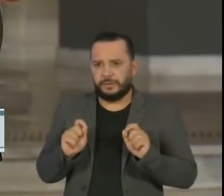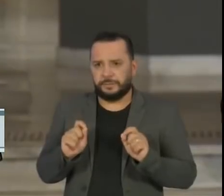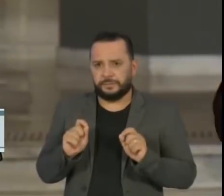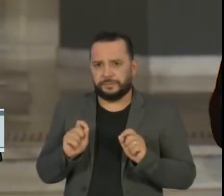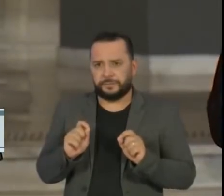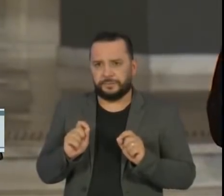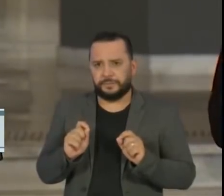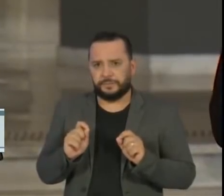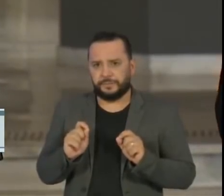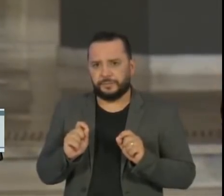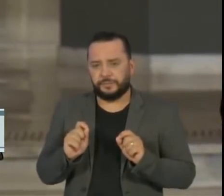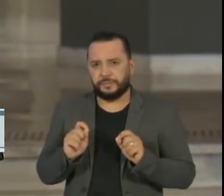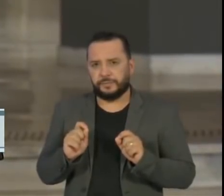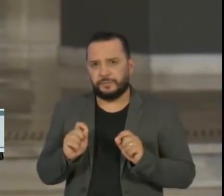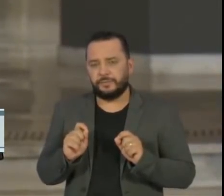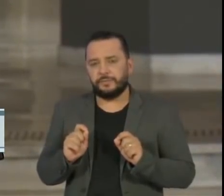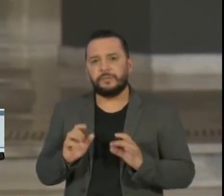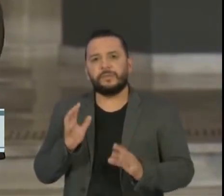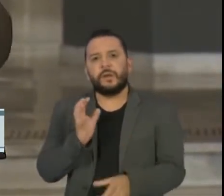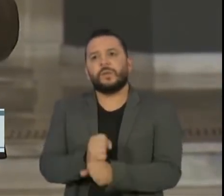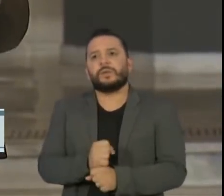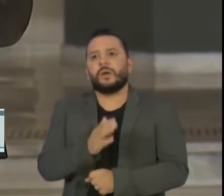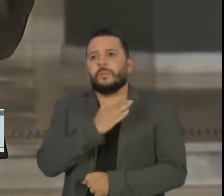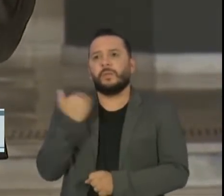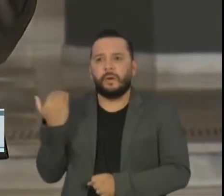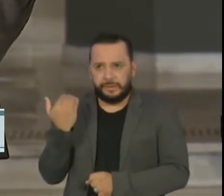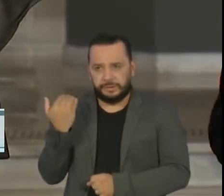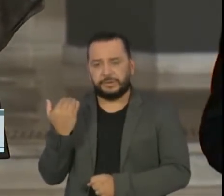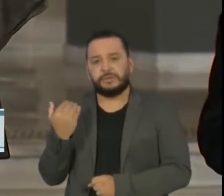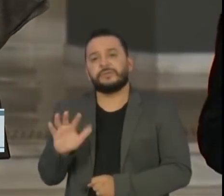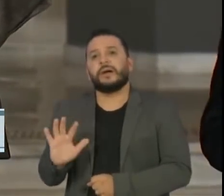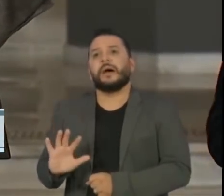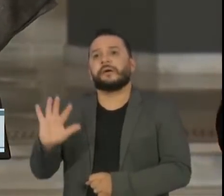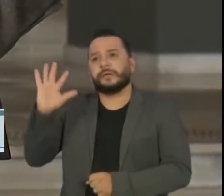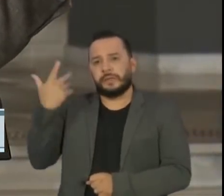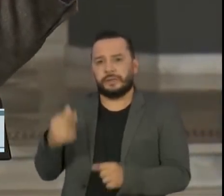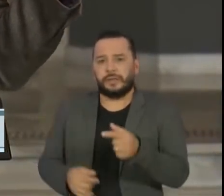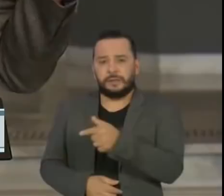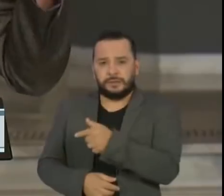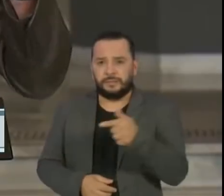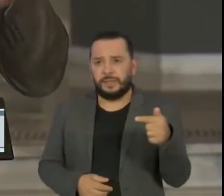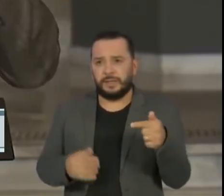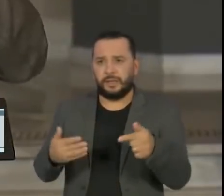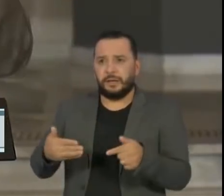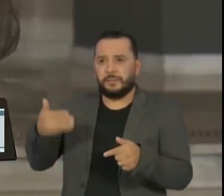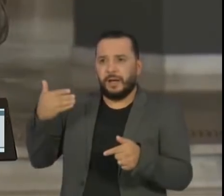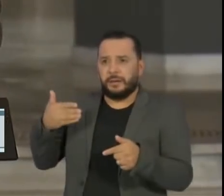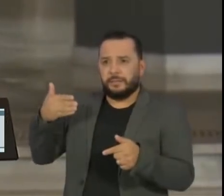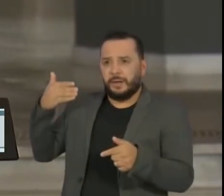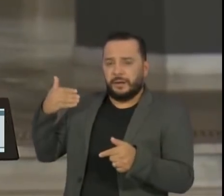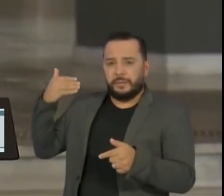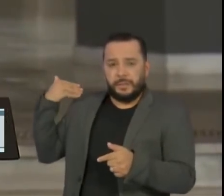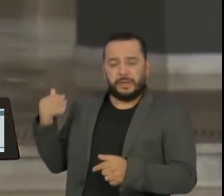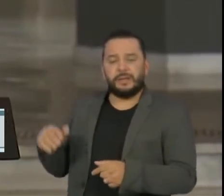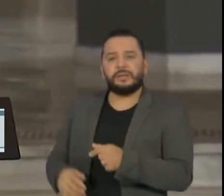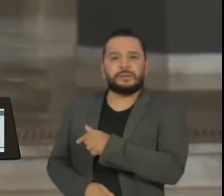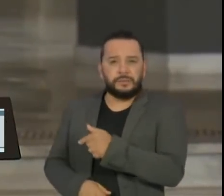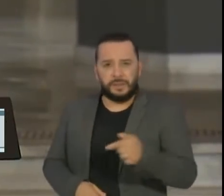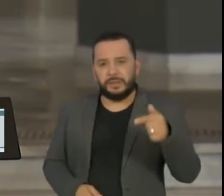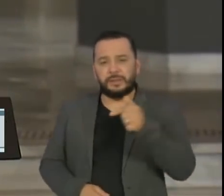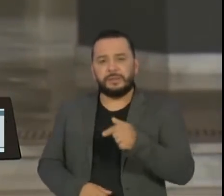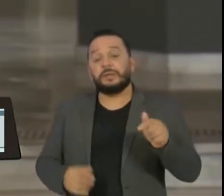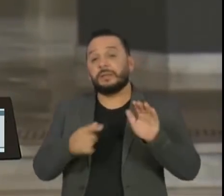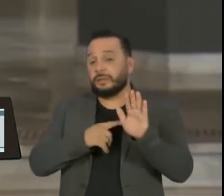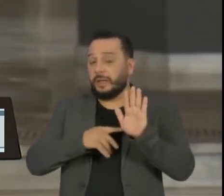comentando que o número de óbitos que vai ocorrendo nas semanas anteriores, ele vai gerando um